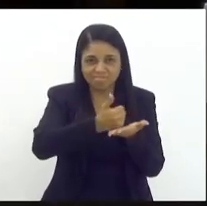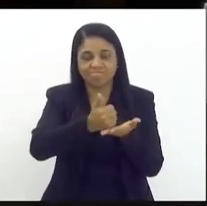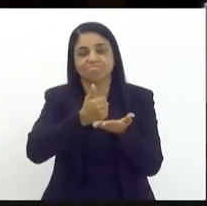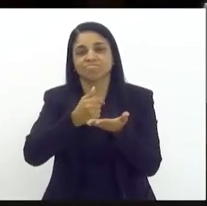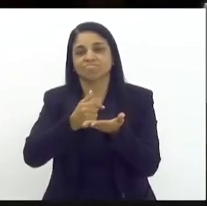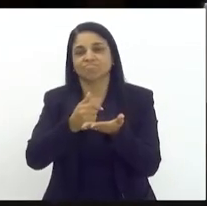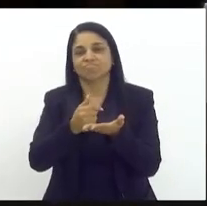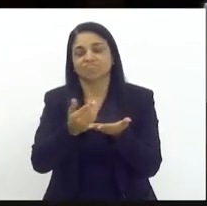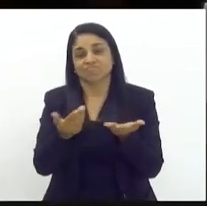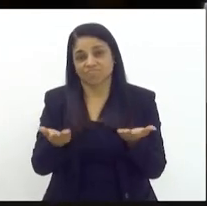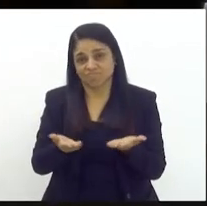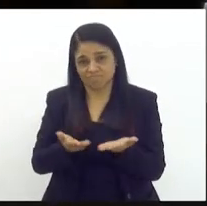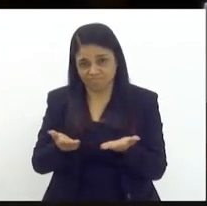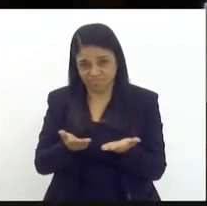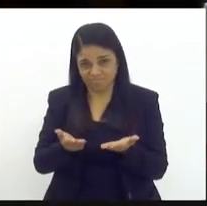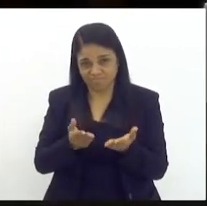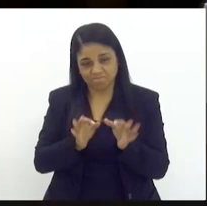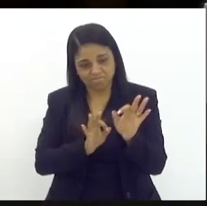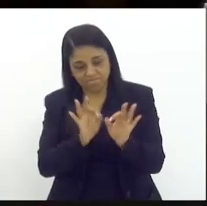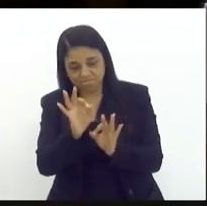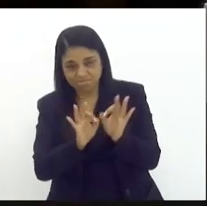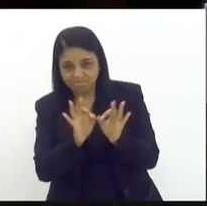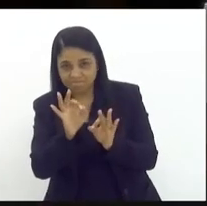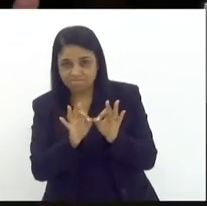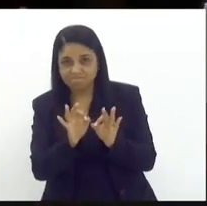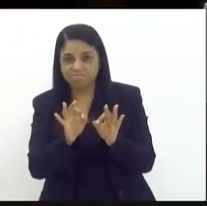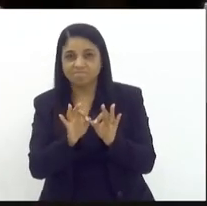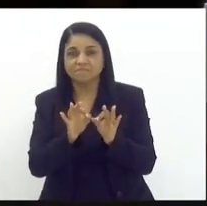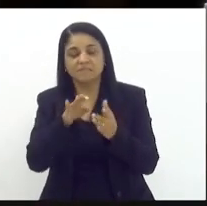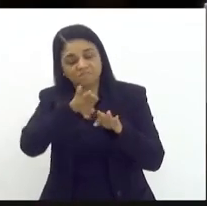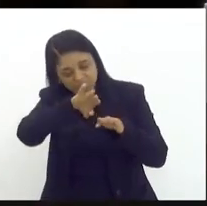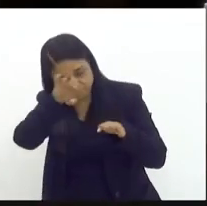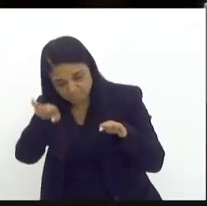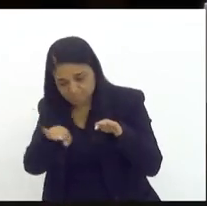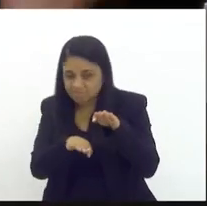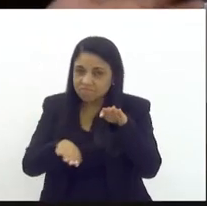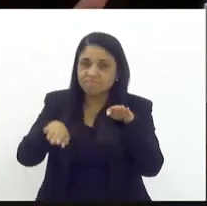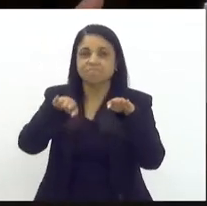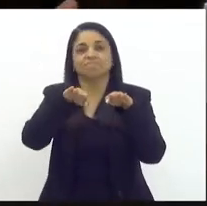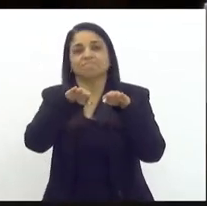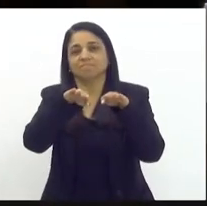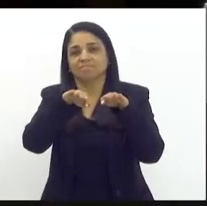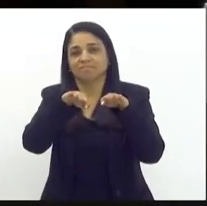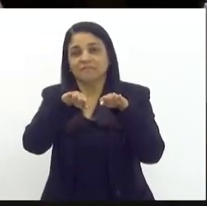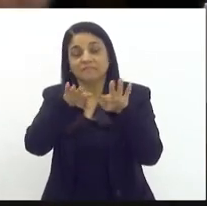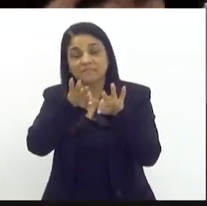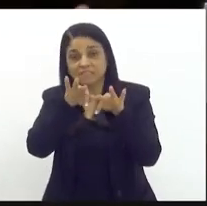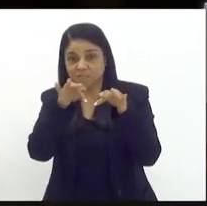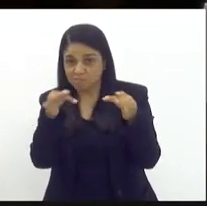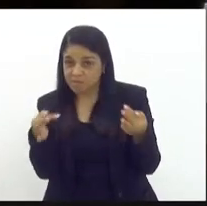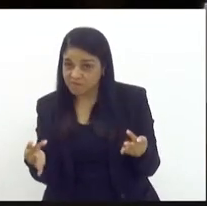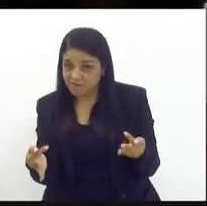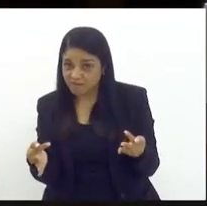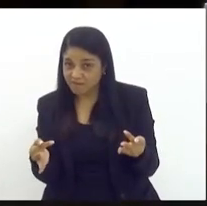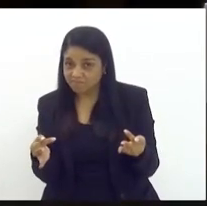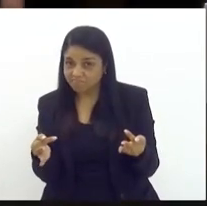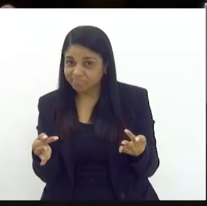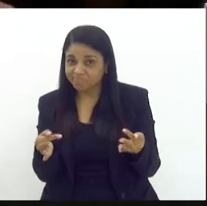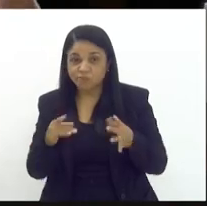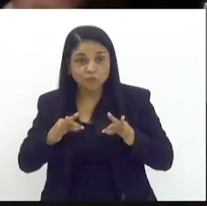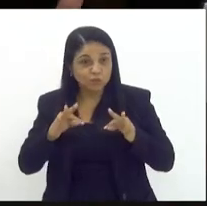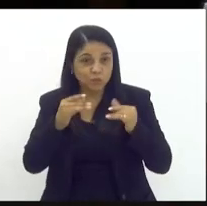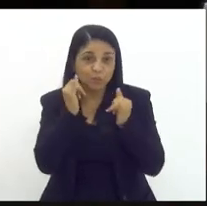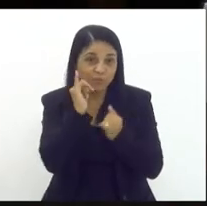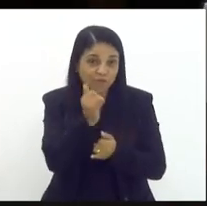efeitos sobre a desigualdade primeiro porque se simplificar todo mundo diz que vai